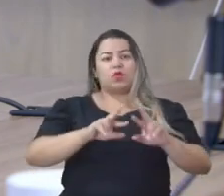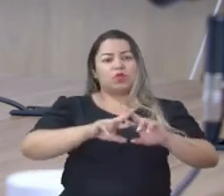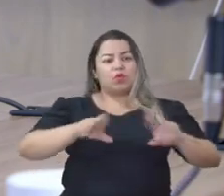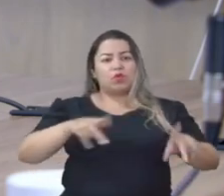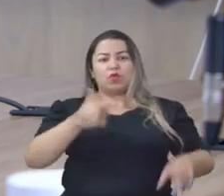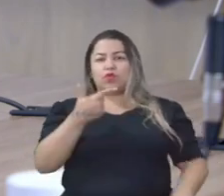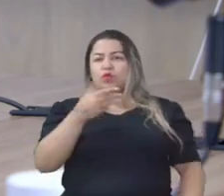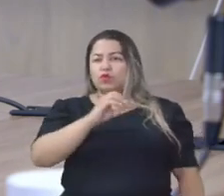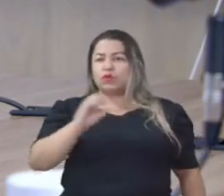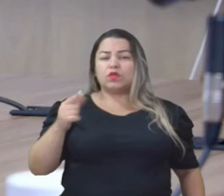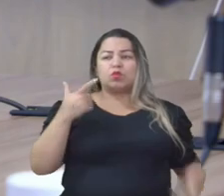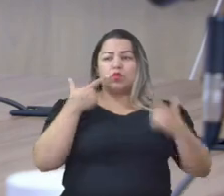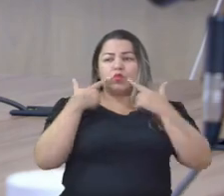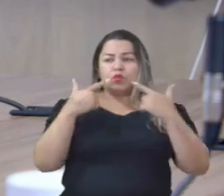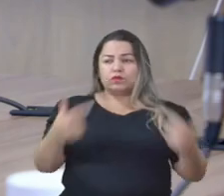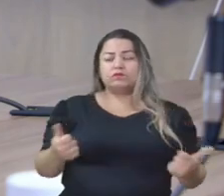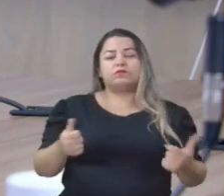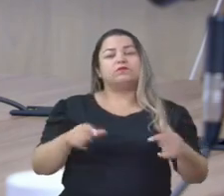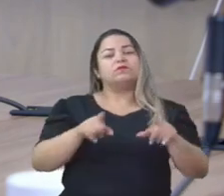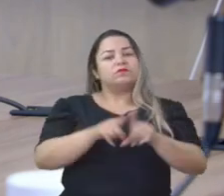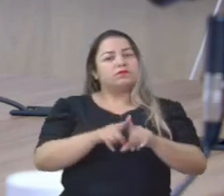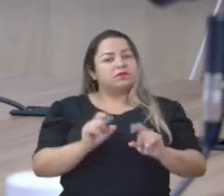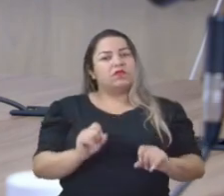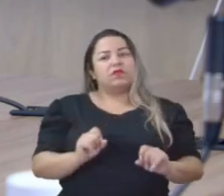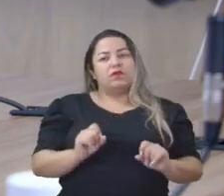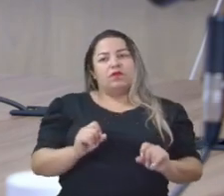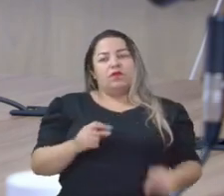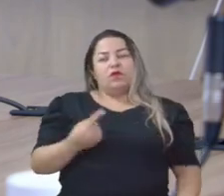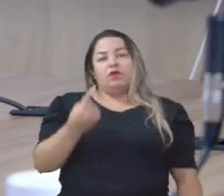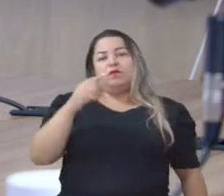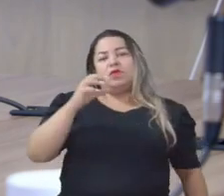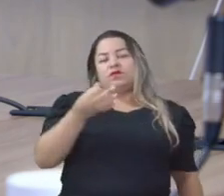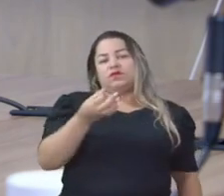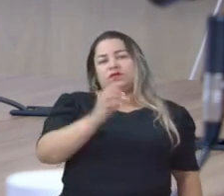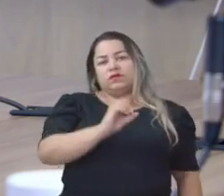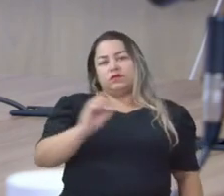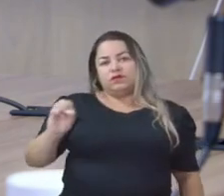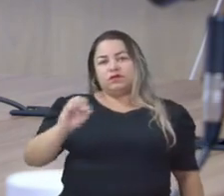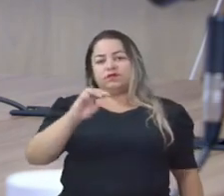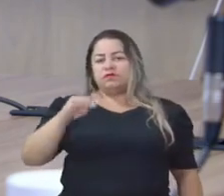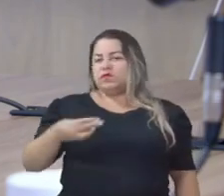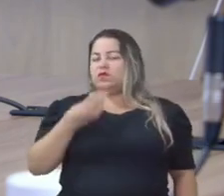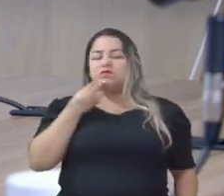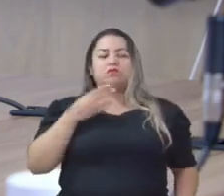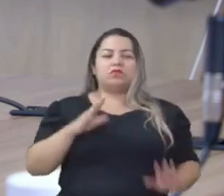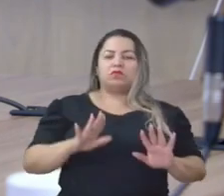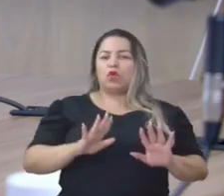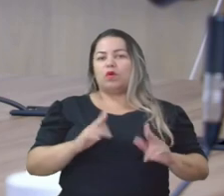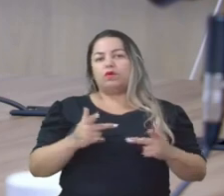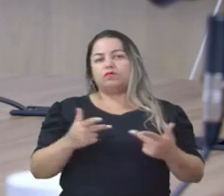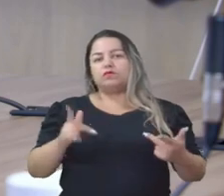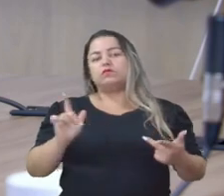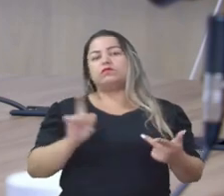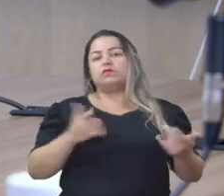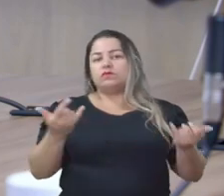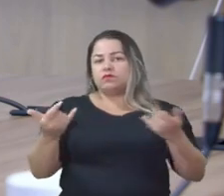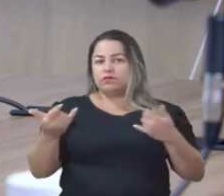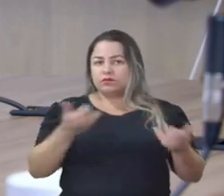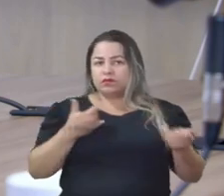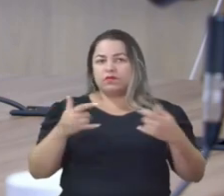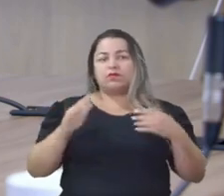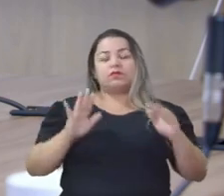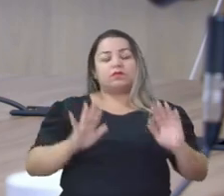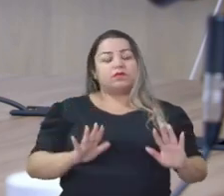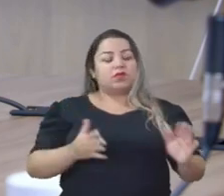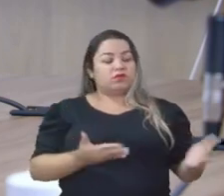mas aí, de acordo com o último censo, se eu não me engano, está em cerca de 1.600.000, alguma coisa assim. O que a gente tem é esses dados em específico, mas